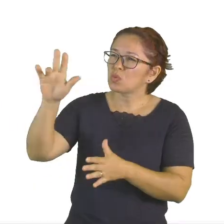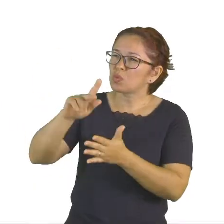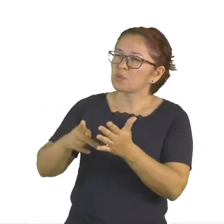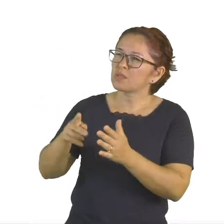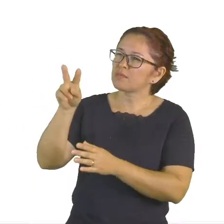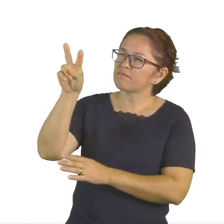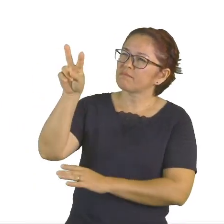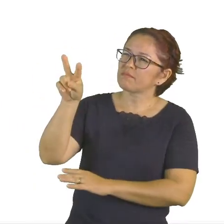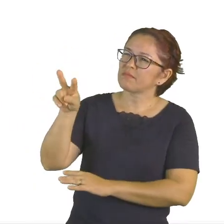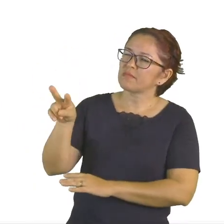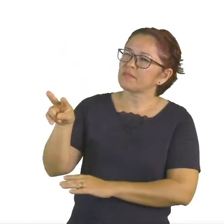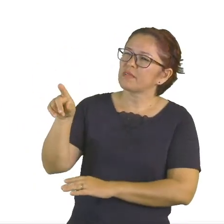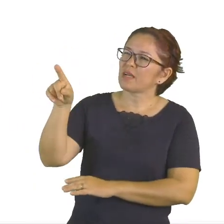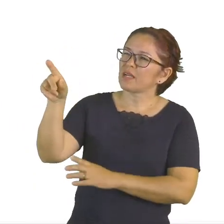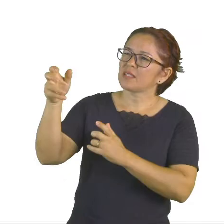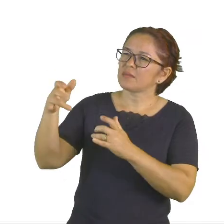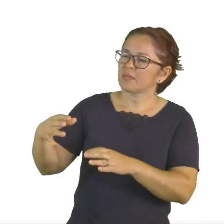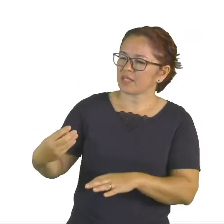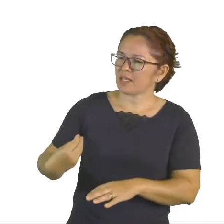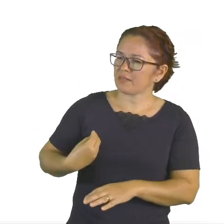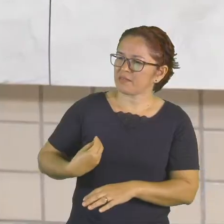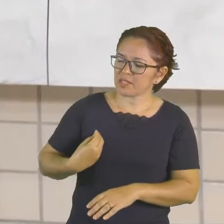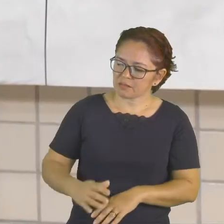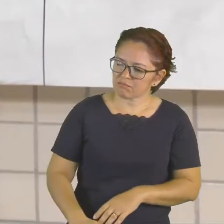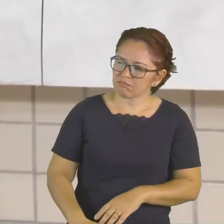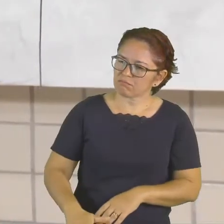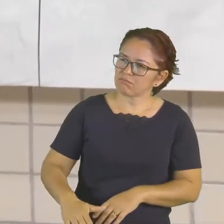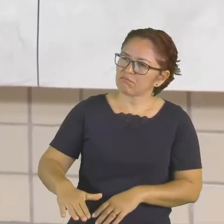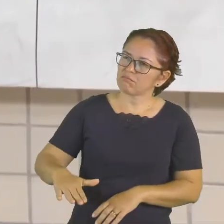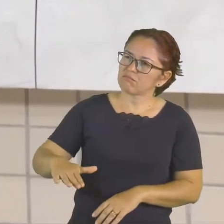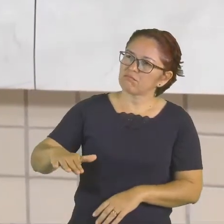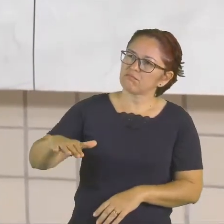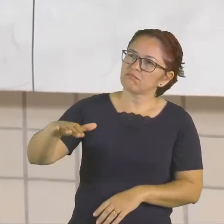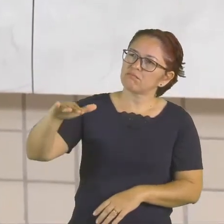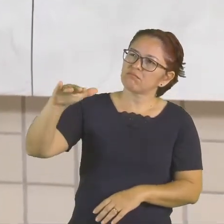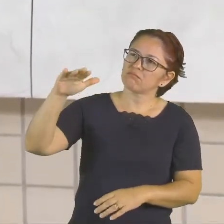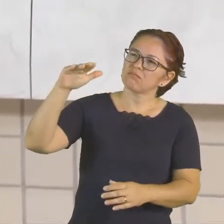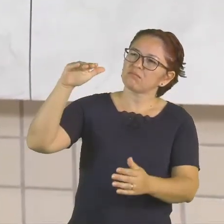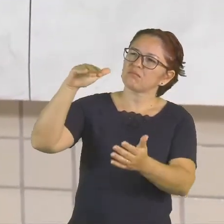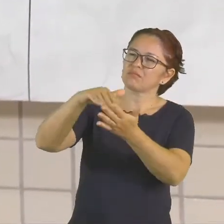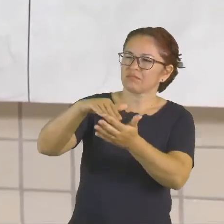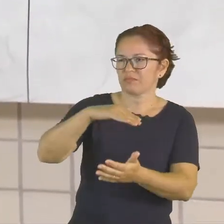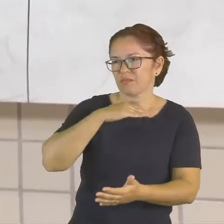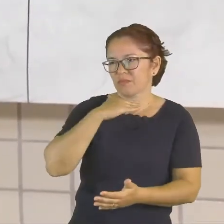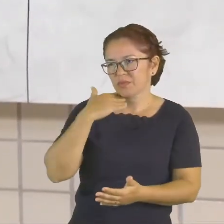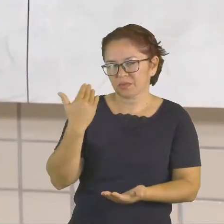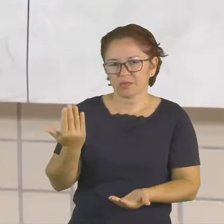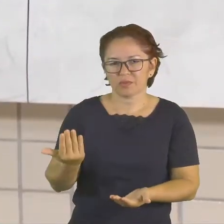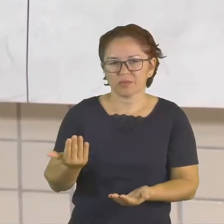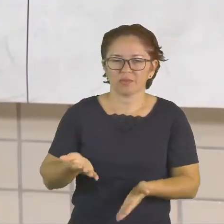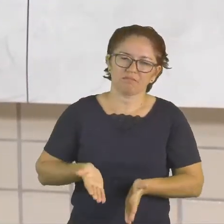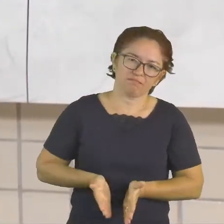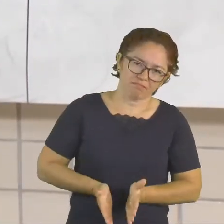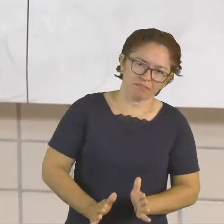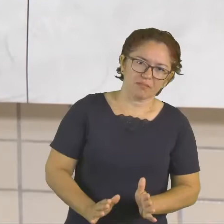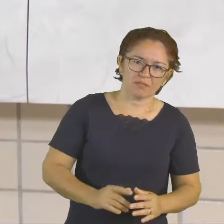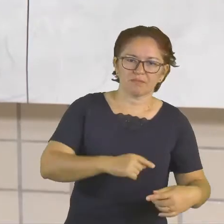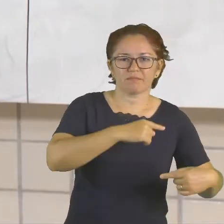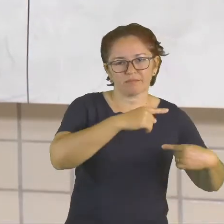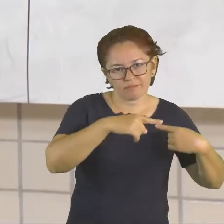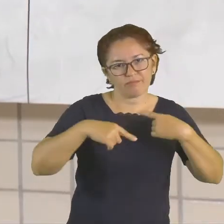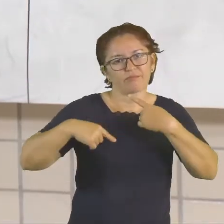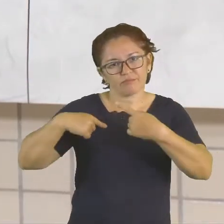ciclo da vida, que quer mostrar que há mortes, há nascimentos e assim